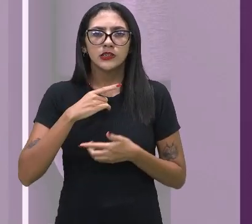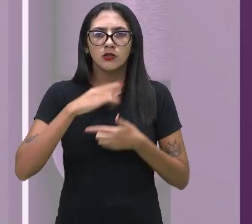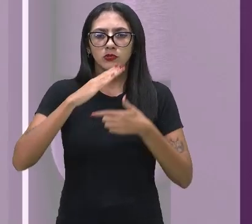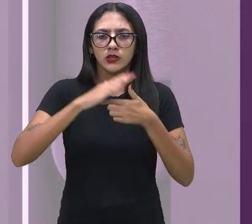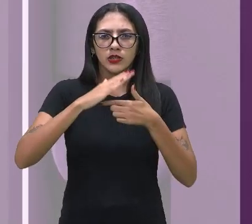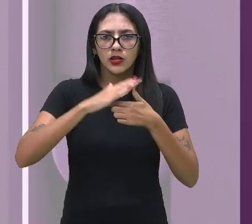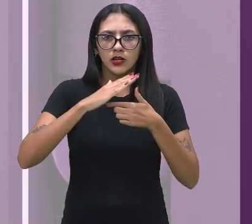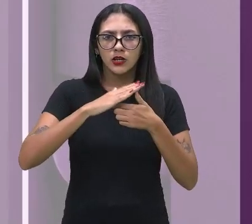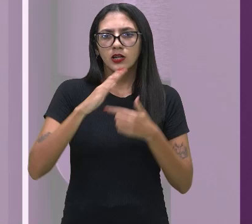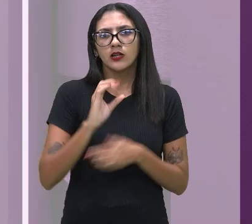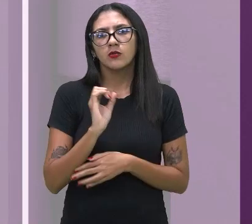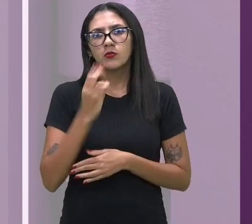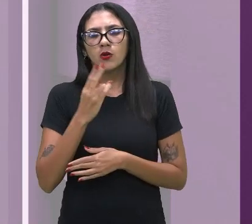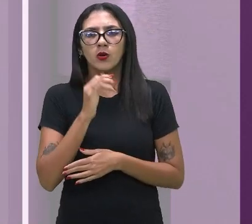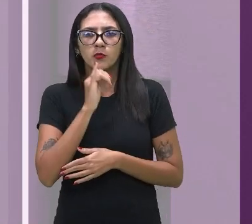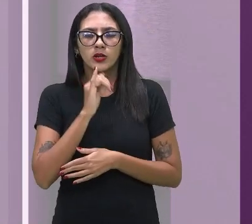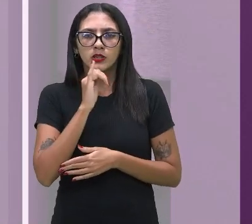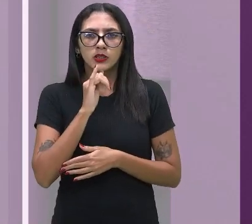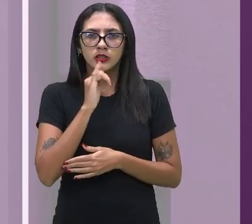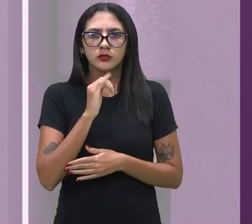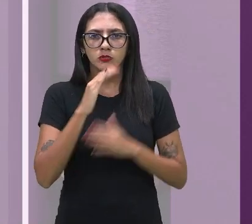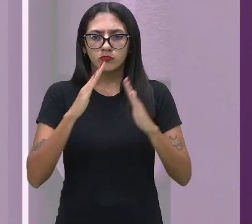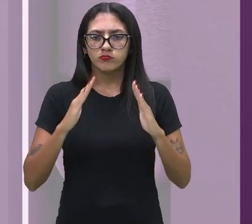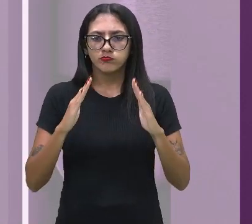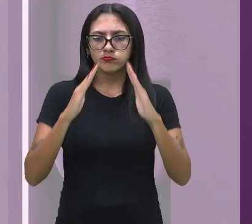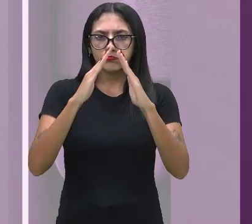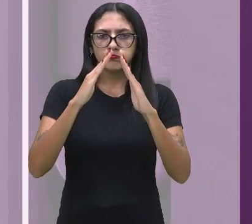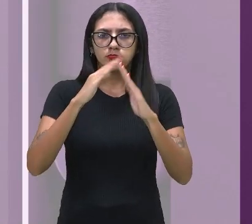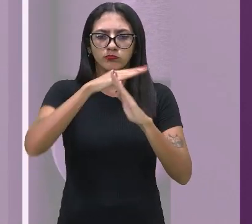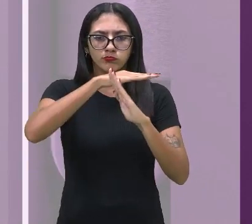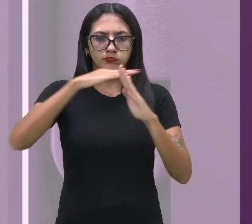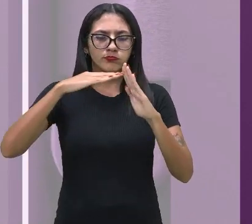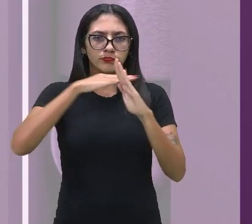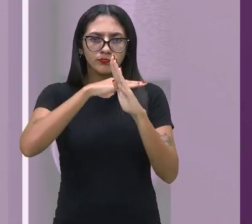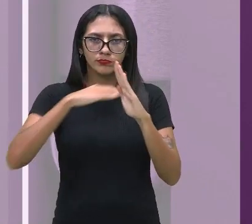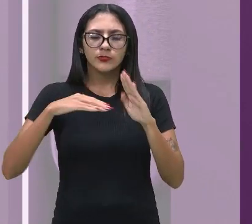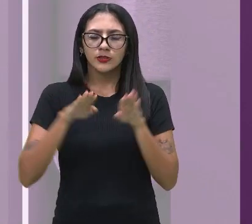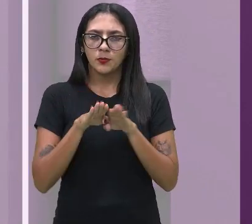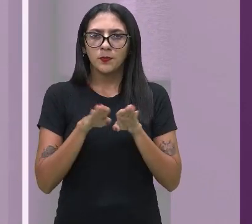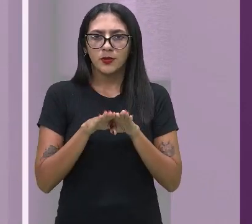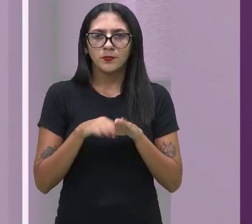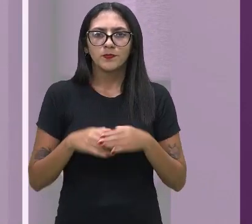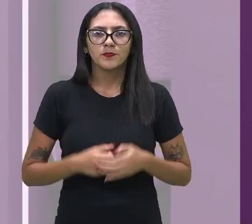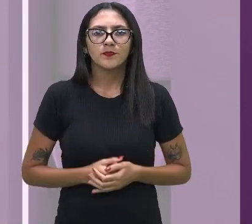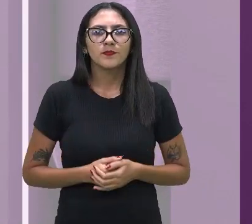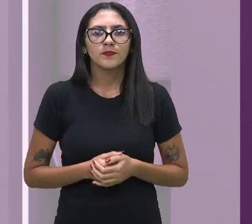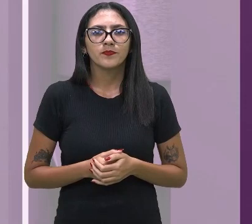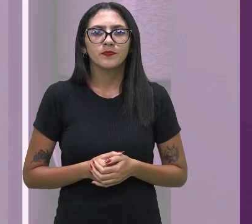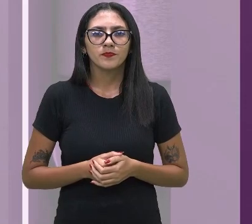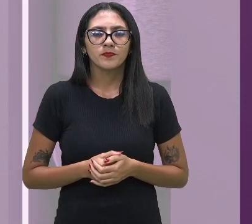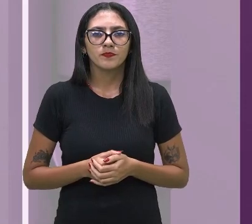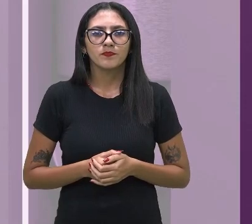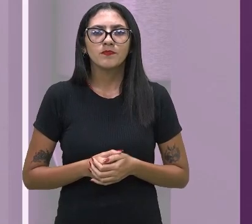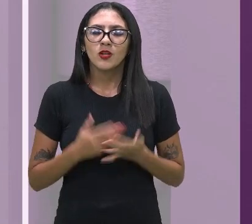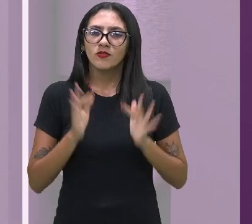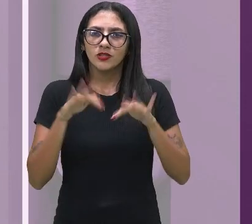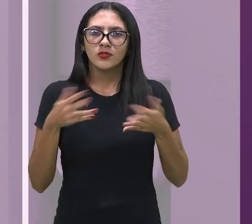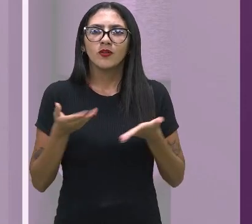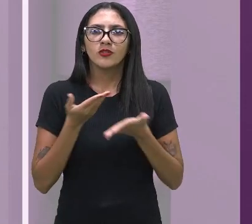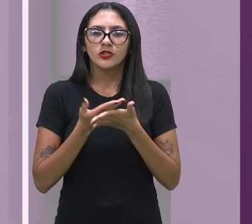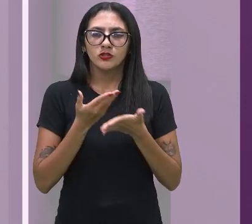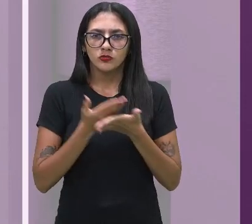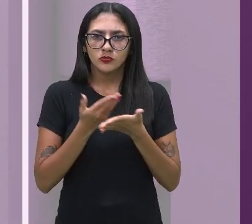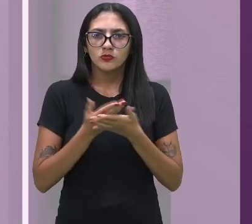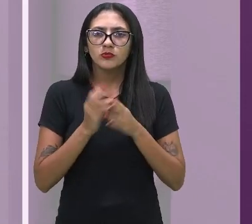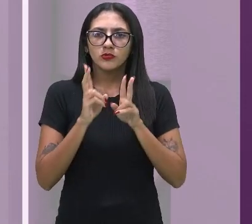como ali nos feixes de retas paralelas, cortadas por duas transversais. Tudo bem? Então, essa foi a nossa aula de Teorema